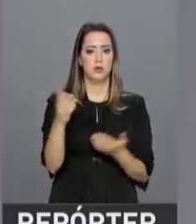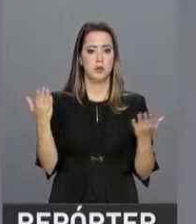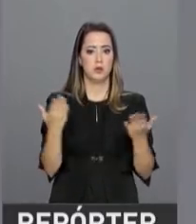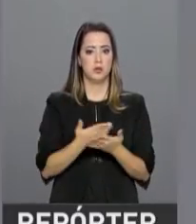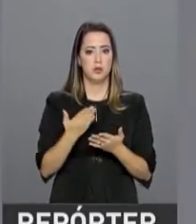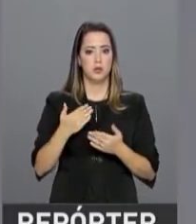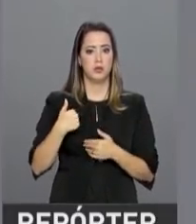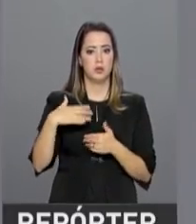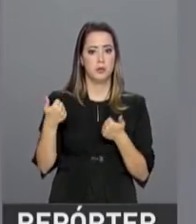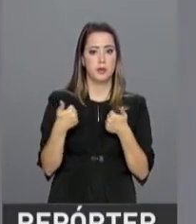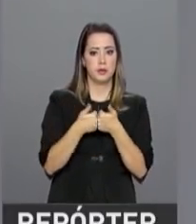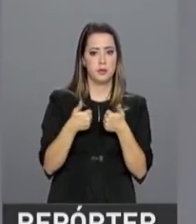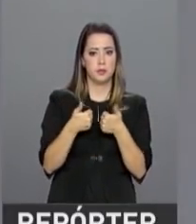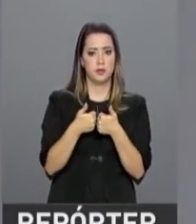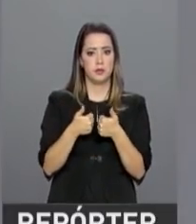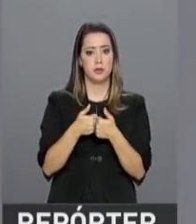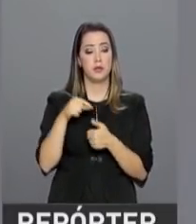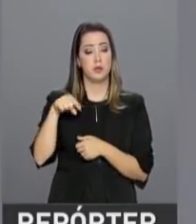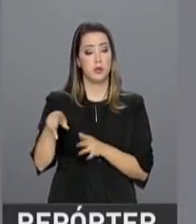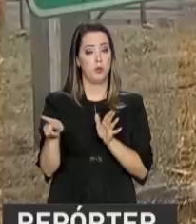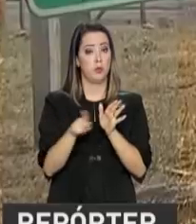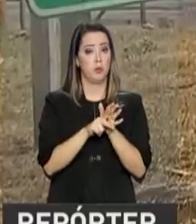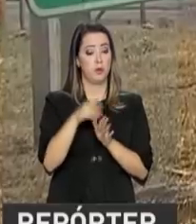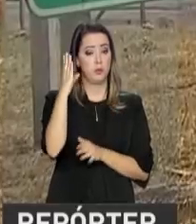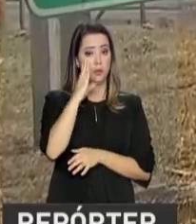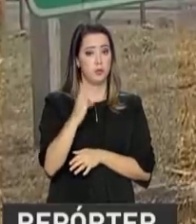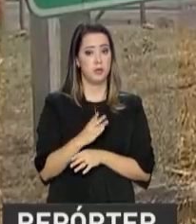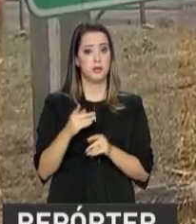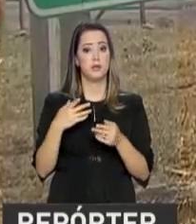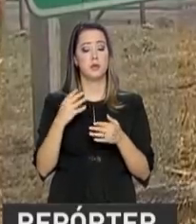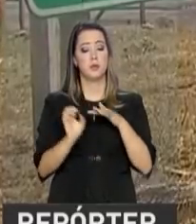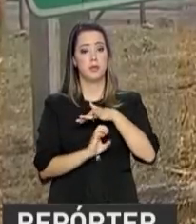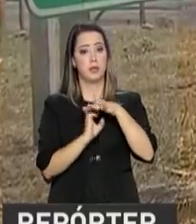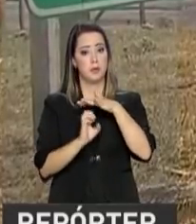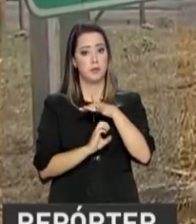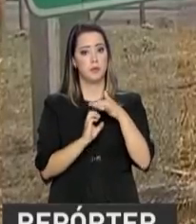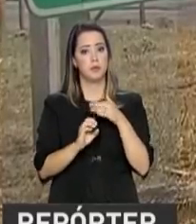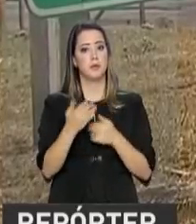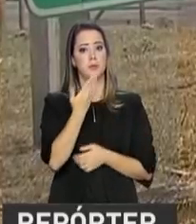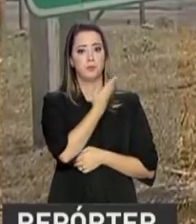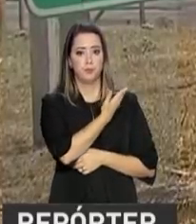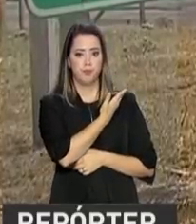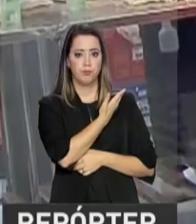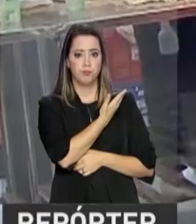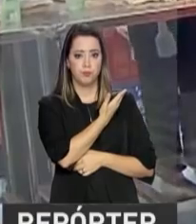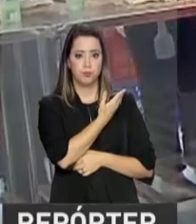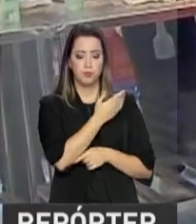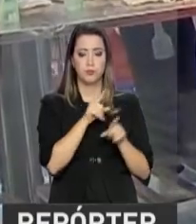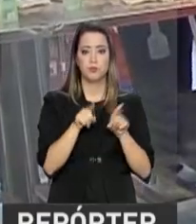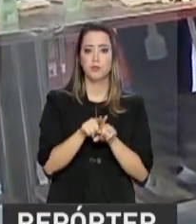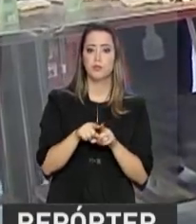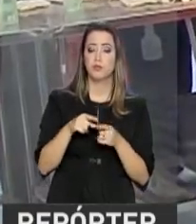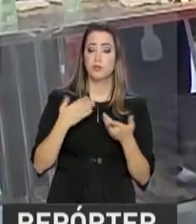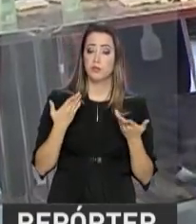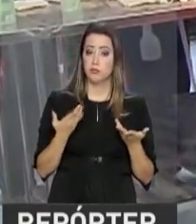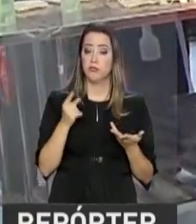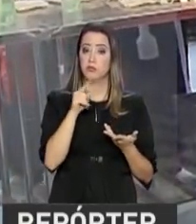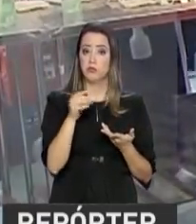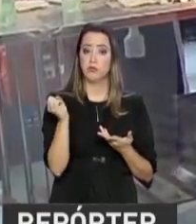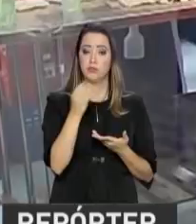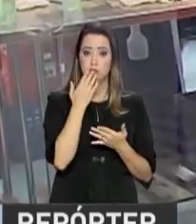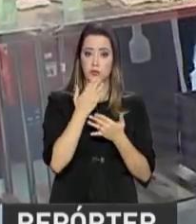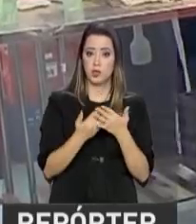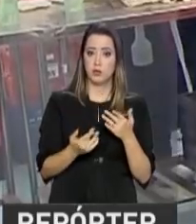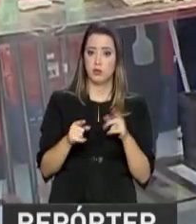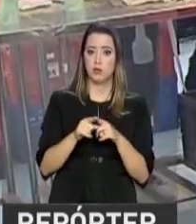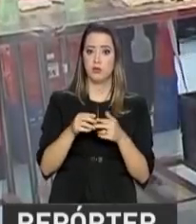agora está mais perto de passar a ser fabricado no Brasil pela empresa brasileira de hemoderivados e biotecnologia, a Hemobras.